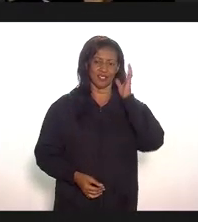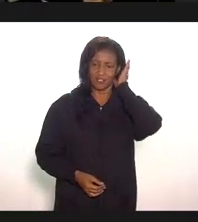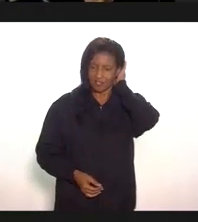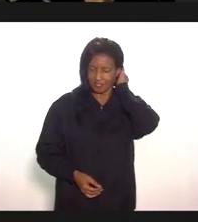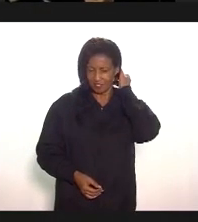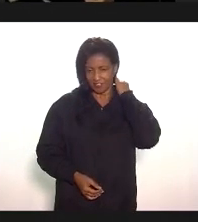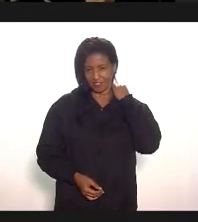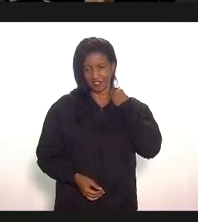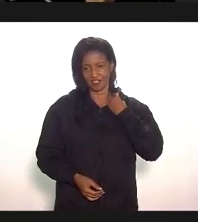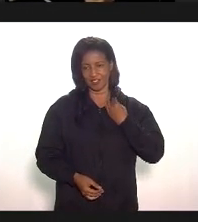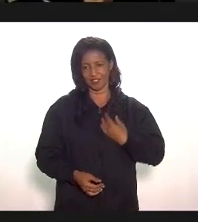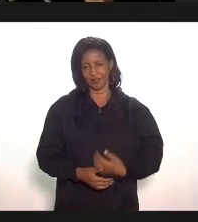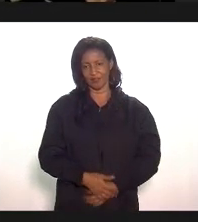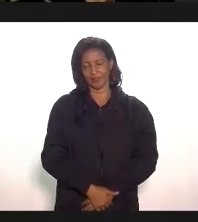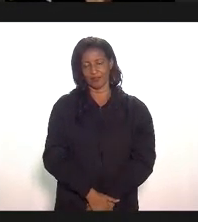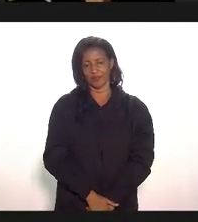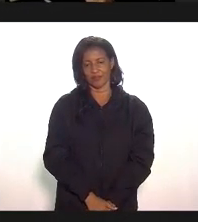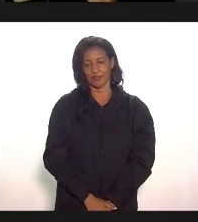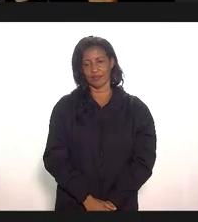O deputado Chico Machado.